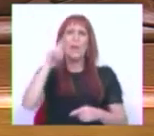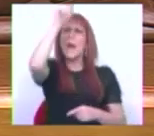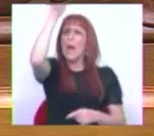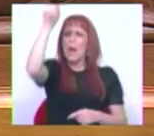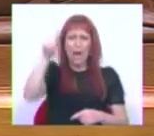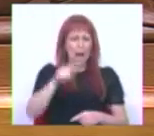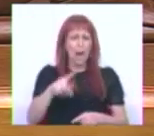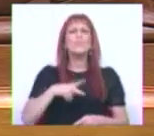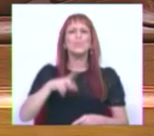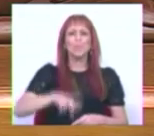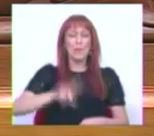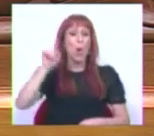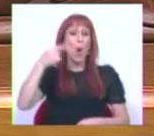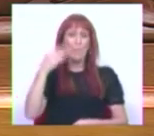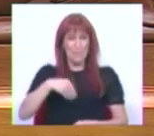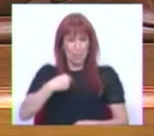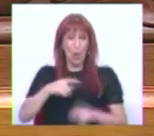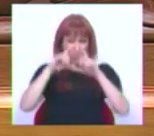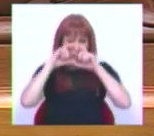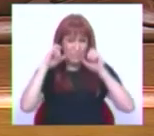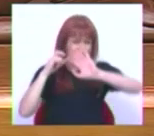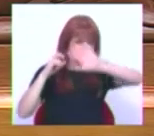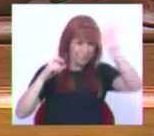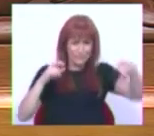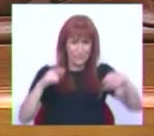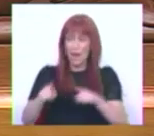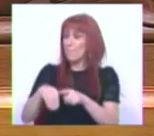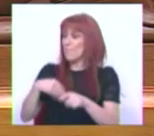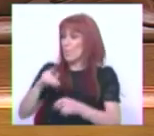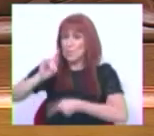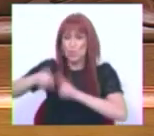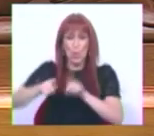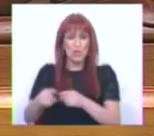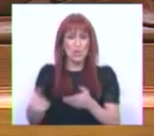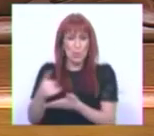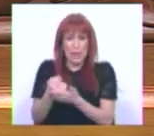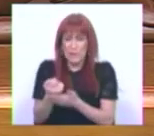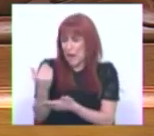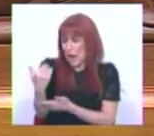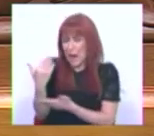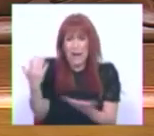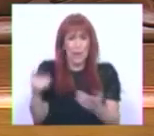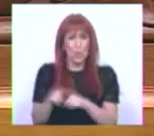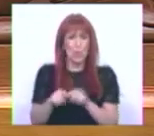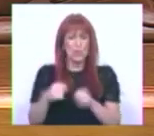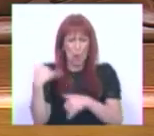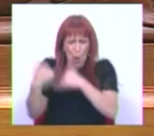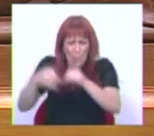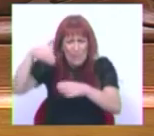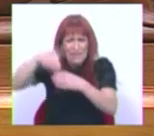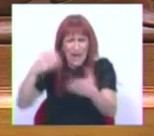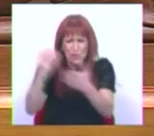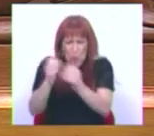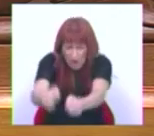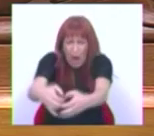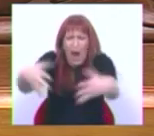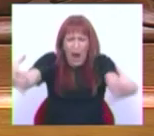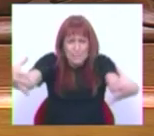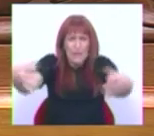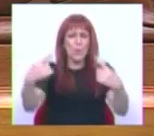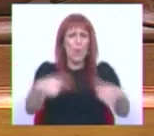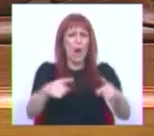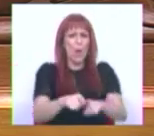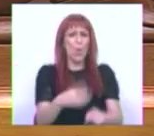país. Em vez de se preocuparem com máscaras, deviam estar preocupados com os dados mais recentes, onde as agressões nas escolas aumentaram e onde